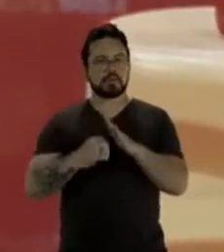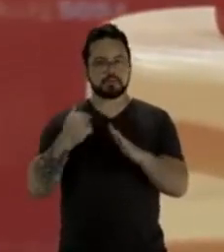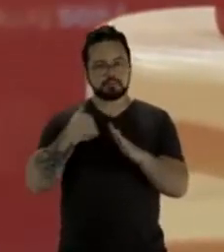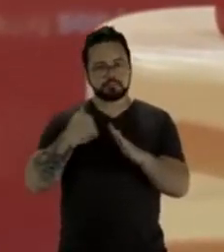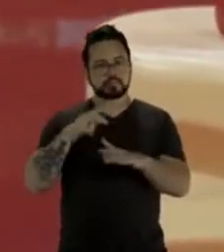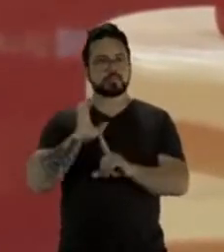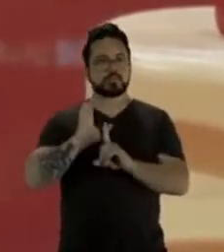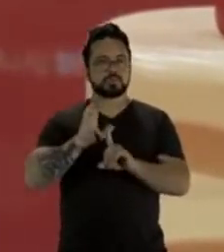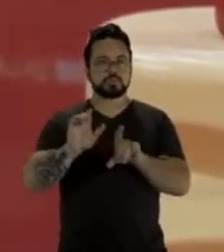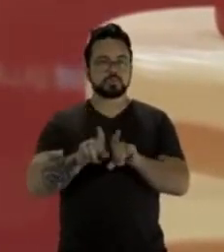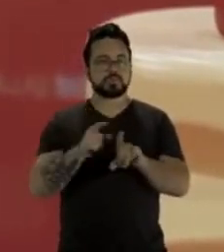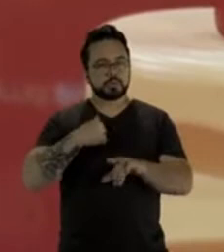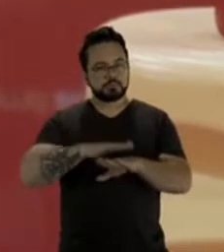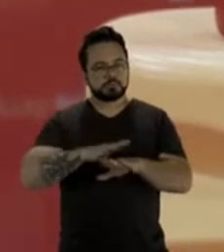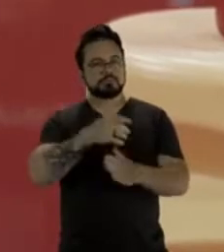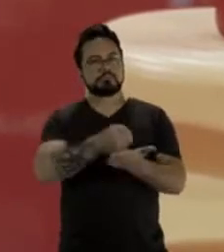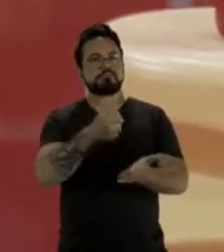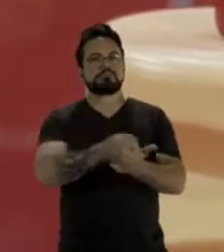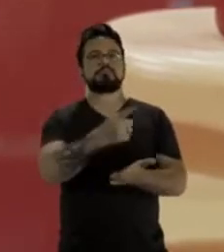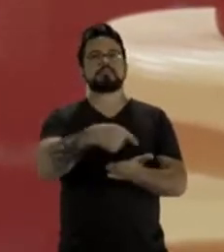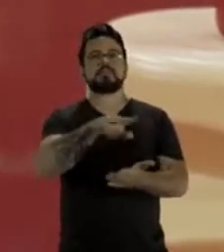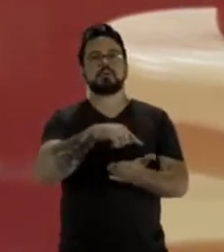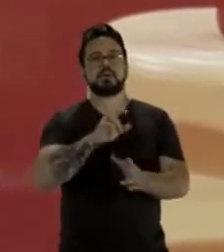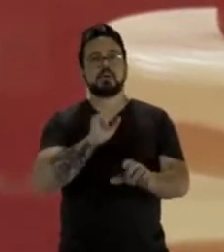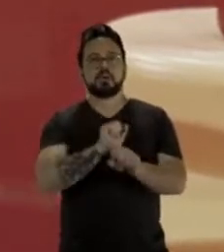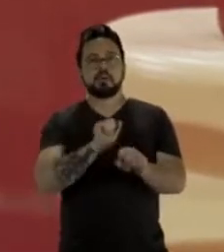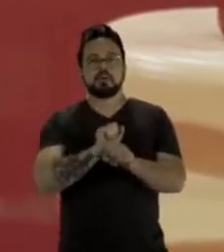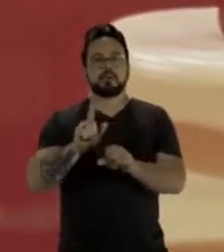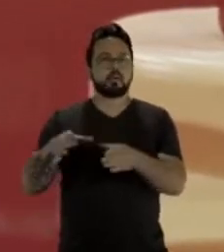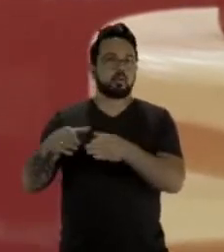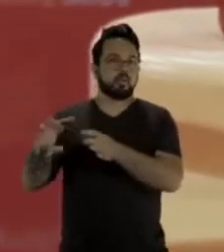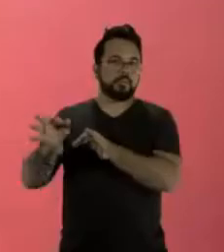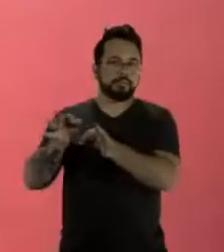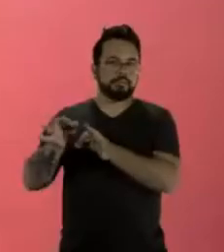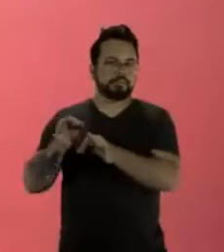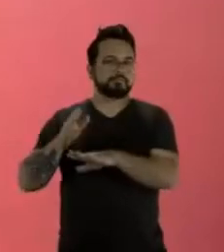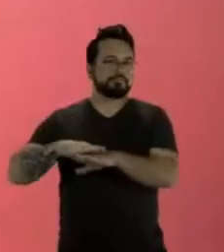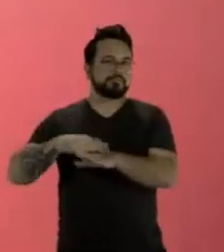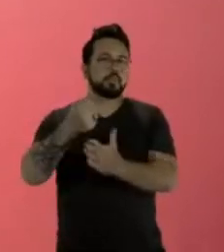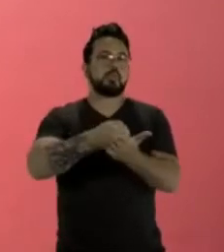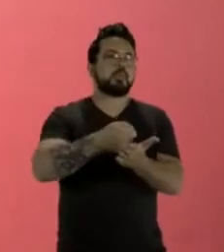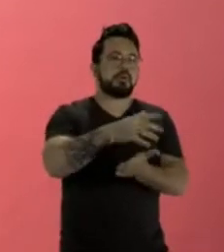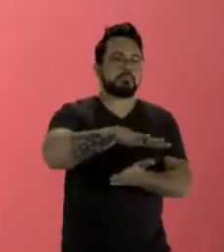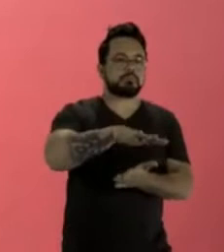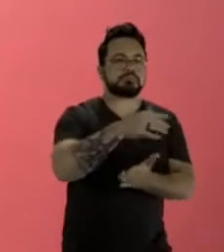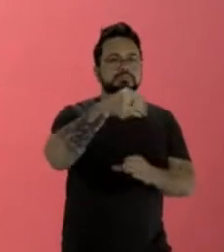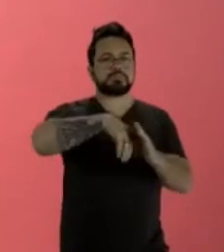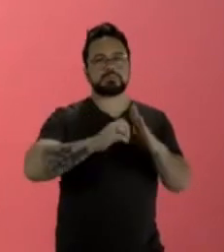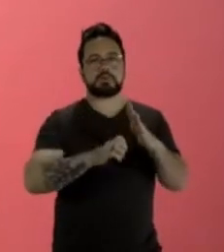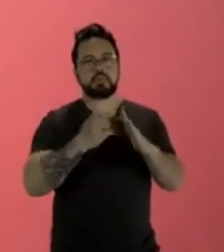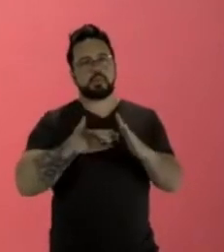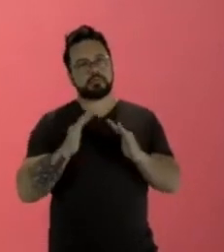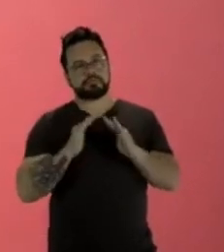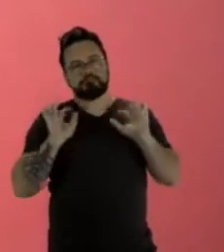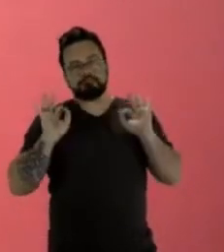pessoas que consomem, sim, nós temos que fazer a nossa cobrança. Não adianta esperar que os ativistas, em um outro espaço, venham fazer isso dentro do seu local de trabalho ou dentro da sua